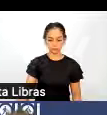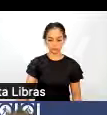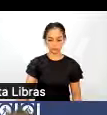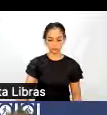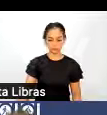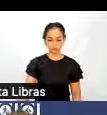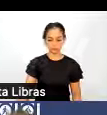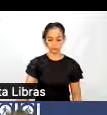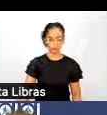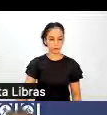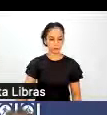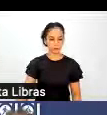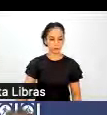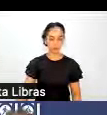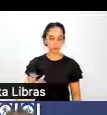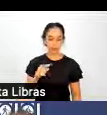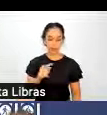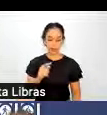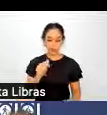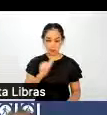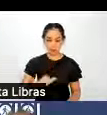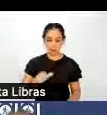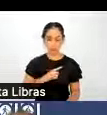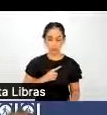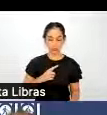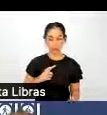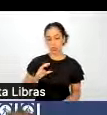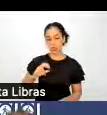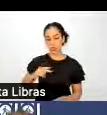BIDs ou associações com CNPJ se escrevem